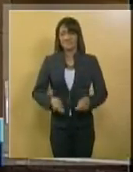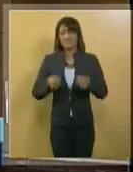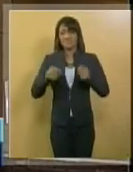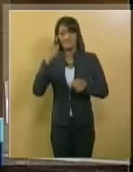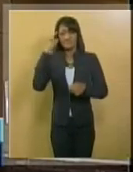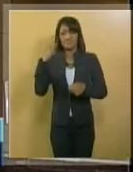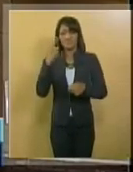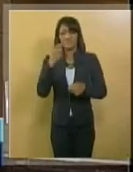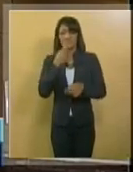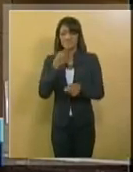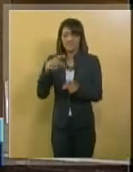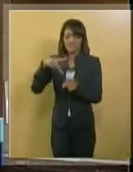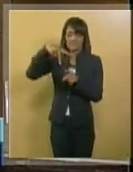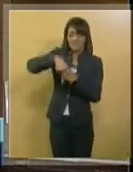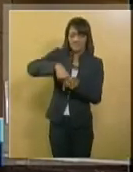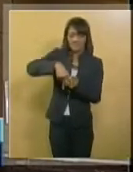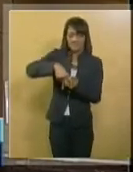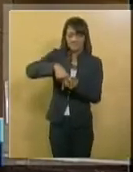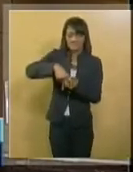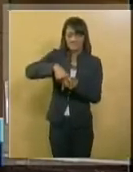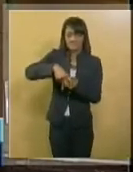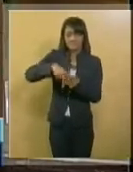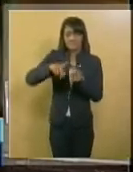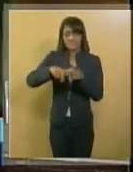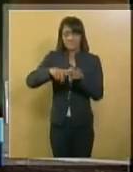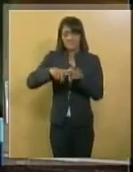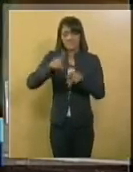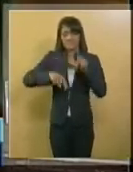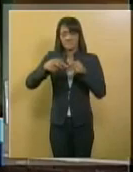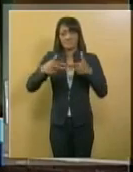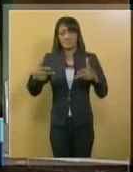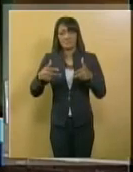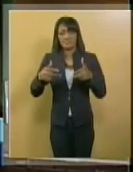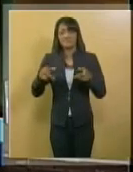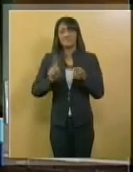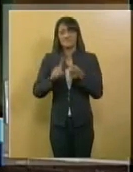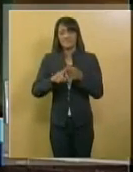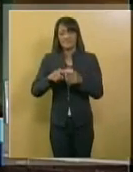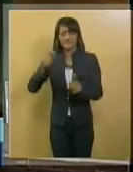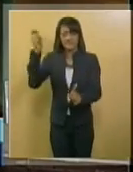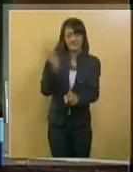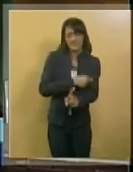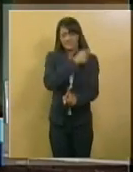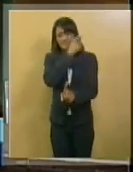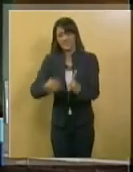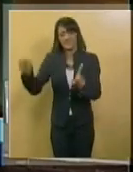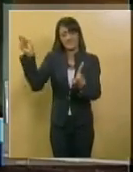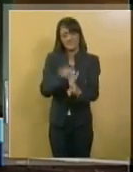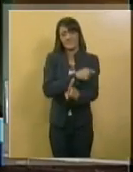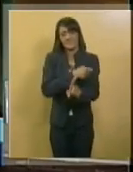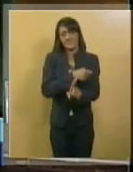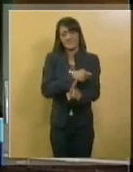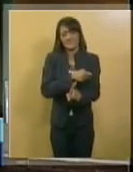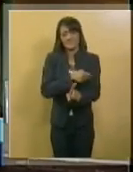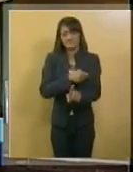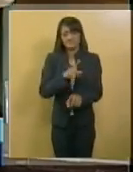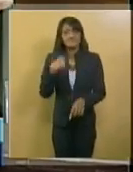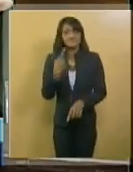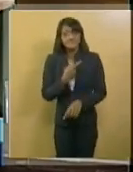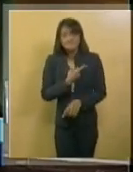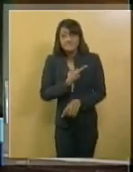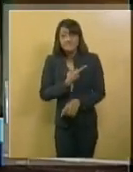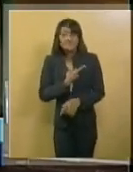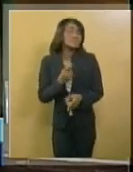cima e a carga. E ainda apanhando, deputado, exatamente. Gente, nós somos partícipes